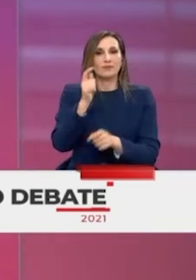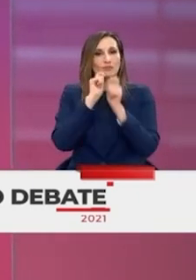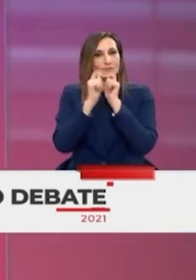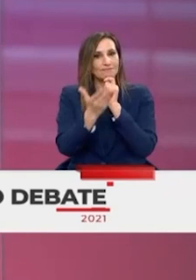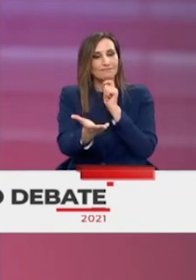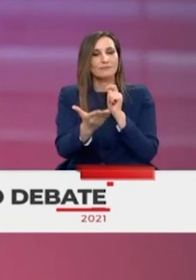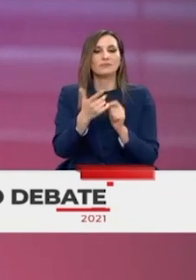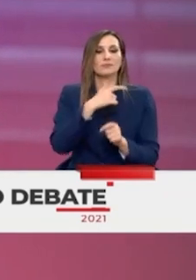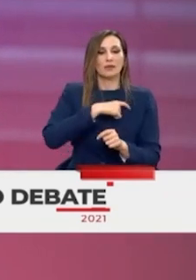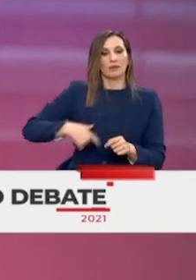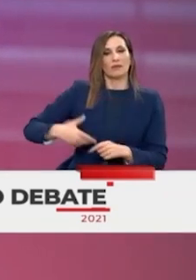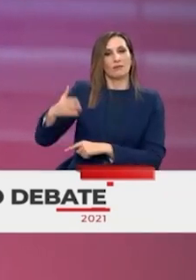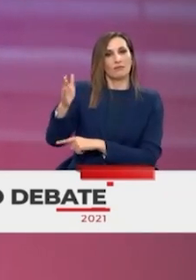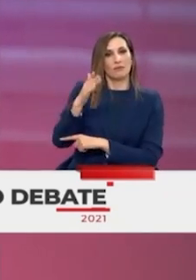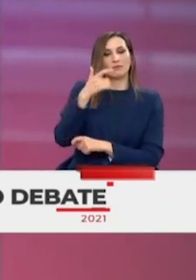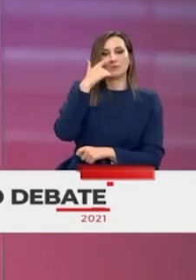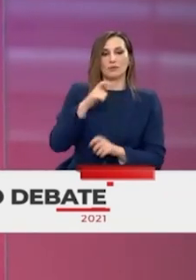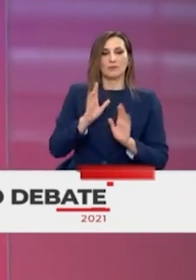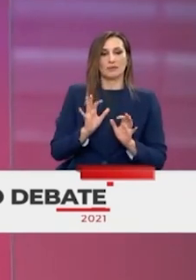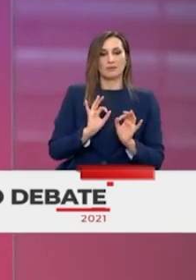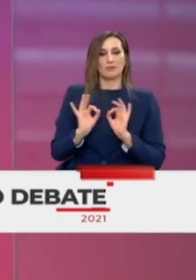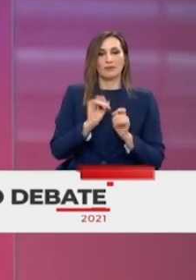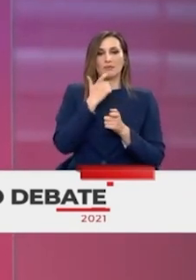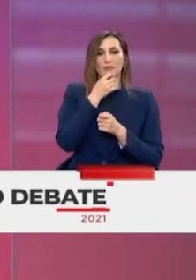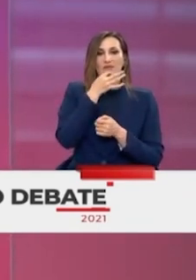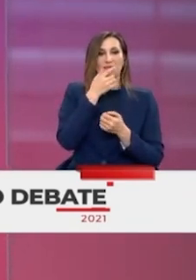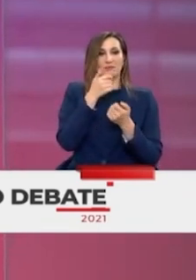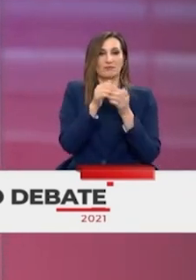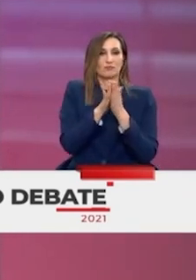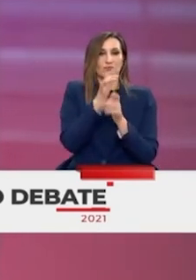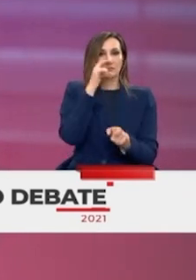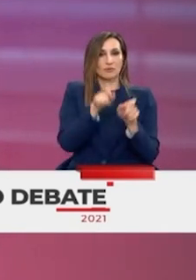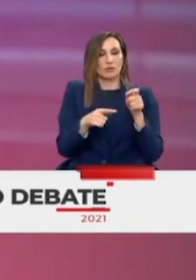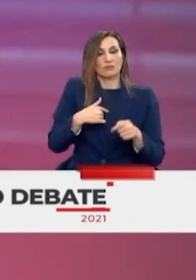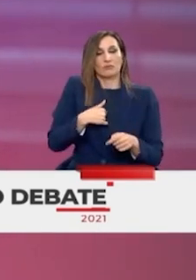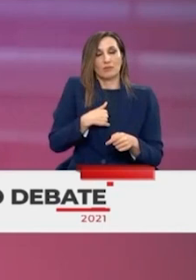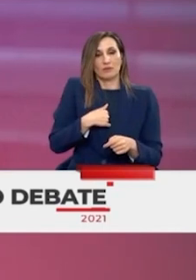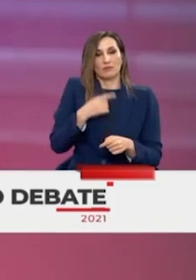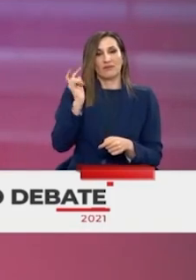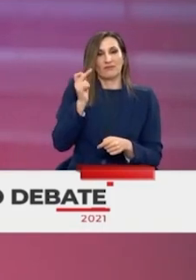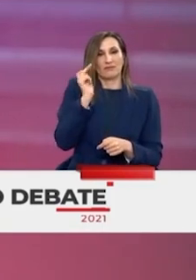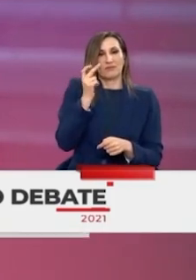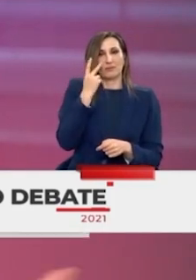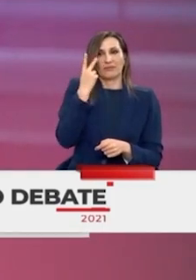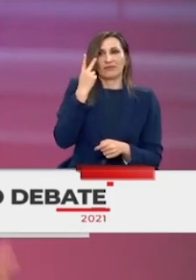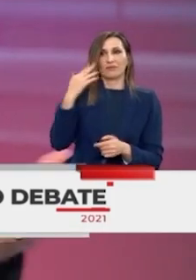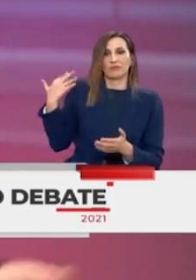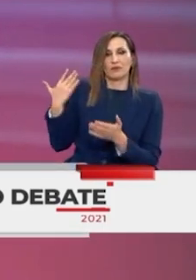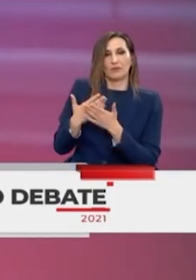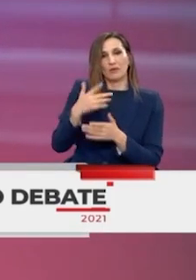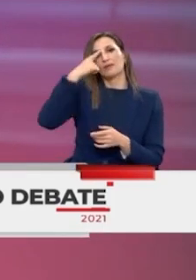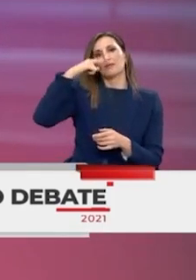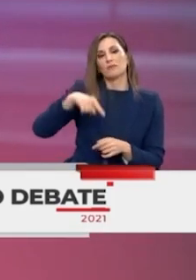Sim, como diplomata, uma pessoa tem que estar preparada para falar com tudo. E eu, ao longo da minha vida, em Timor,